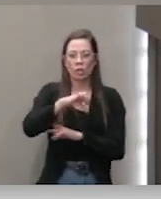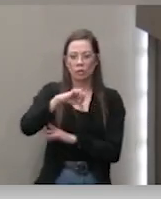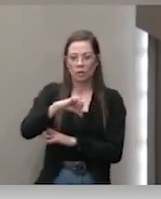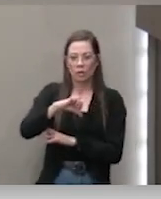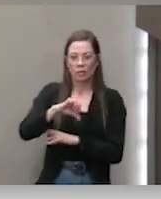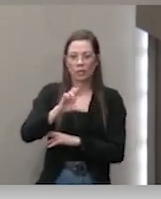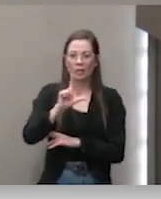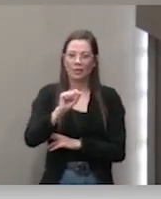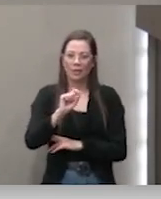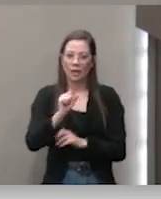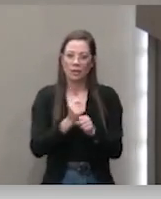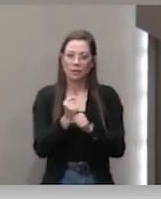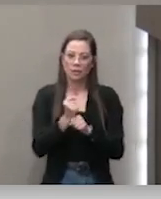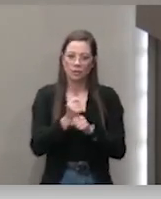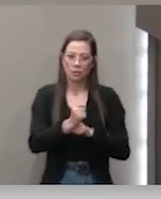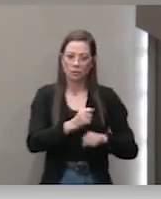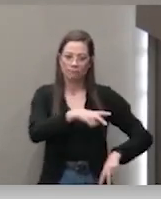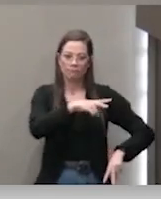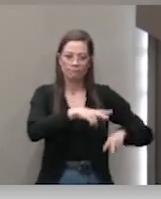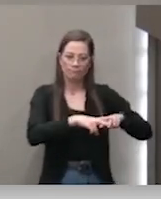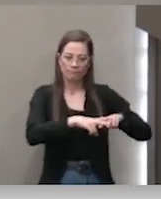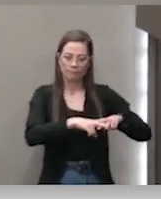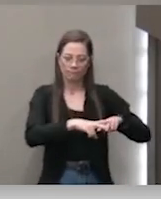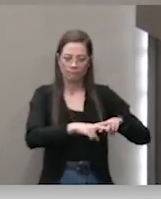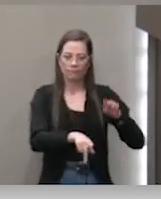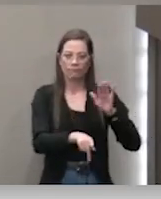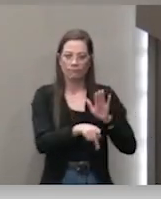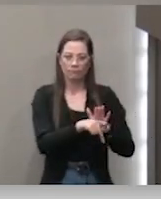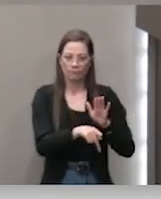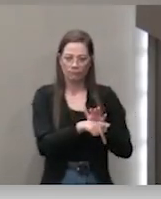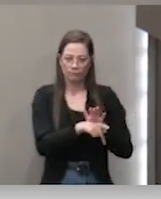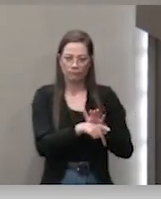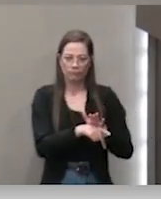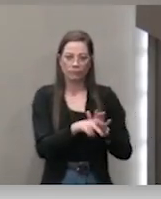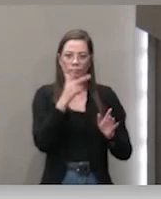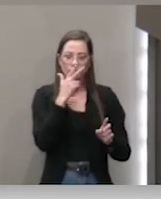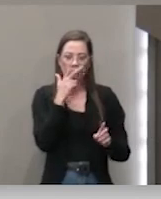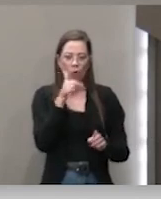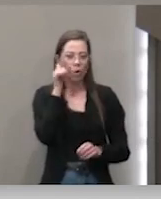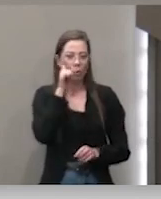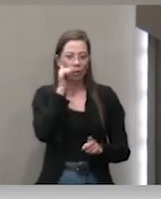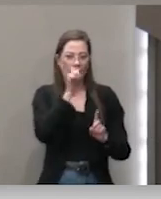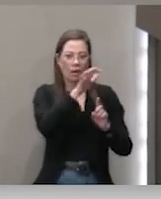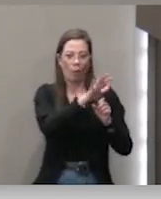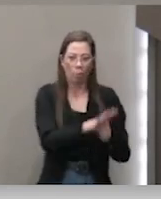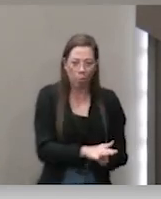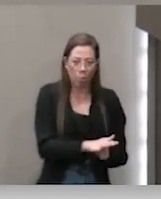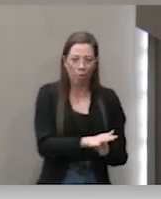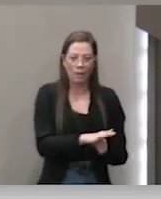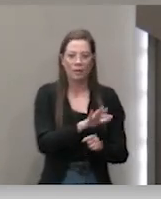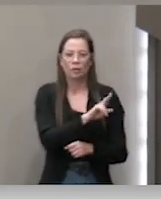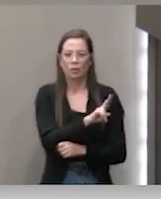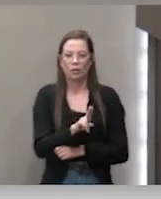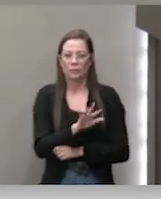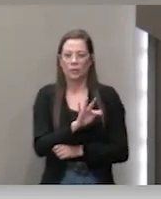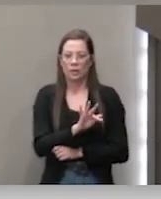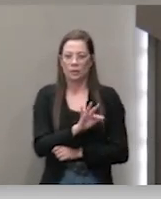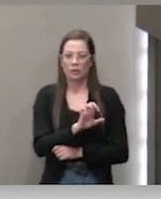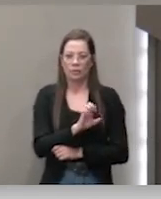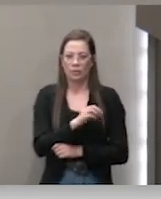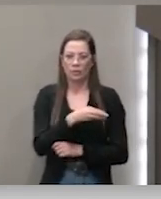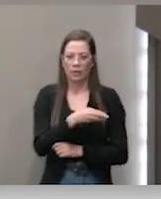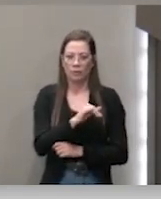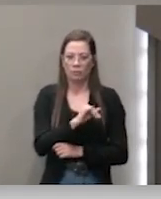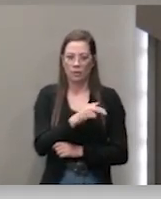anos da lei que pune o feminicídio de 20 a 40 anos. E parece que esses covardes